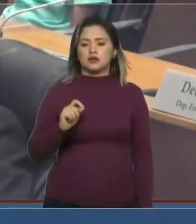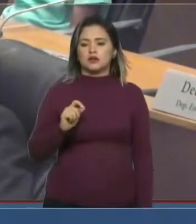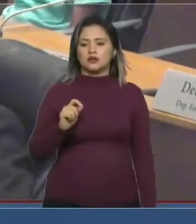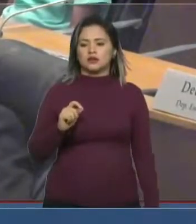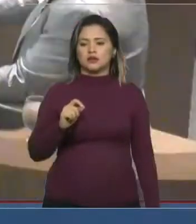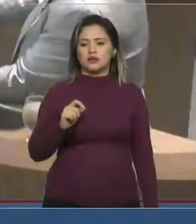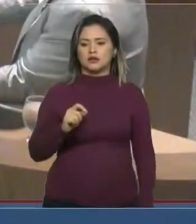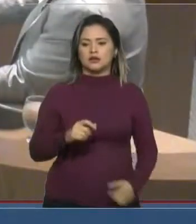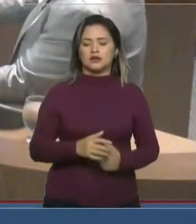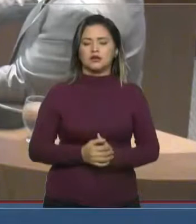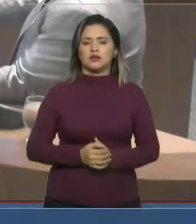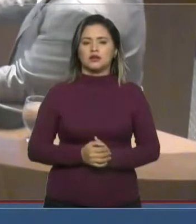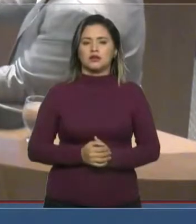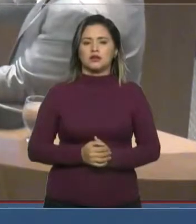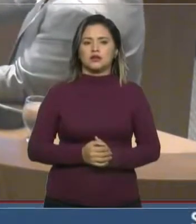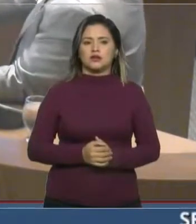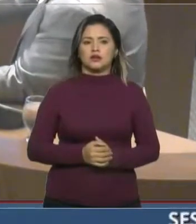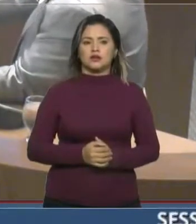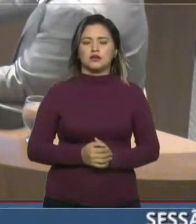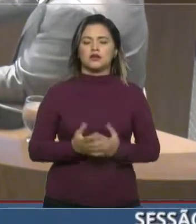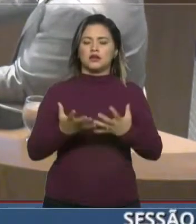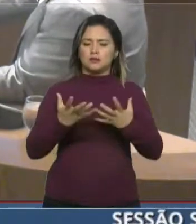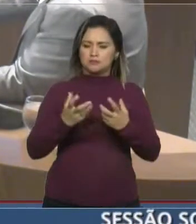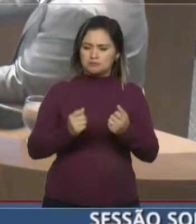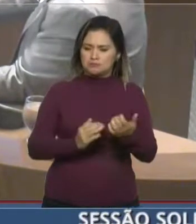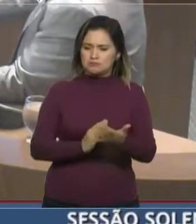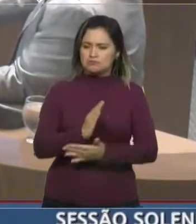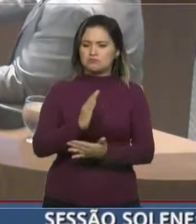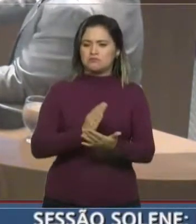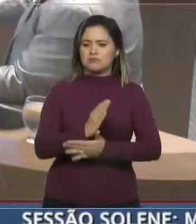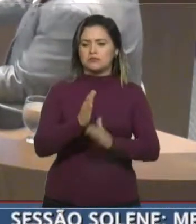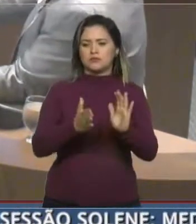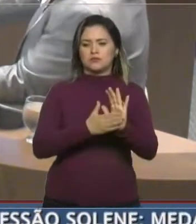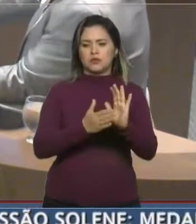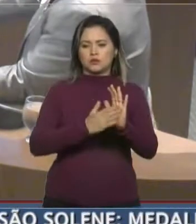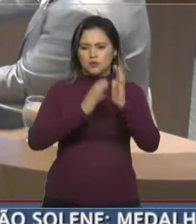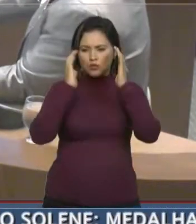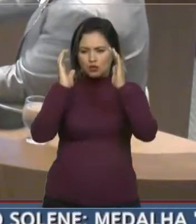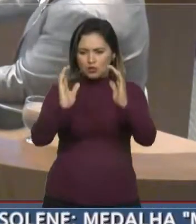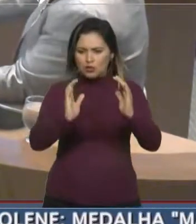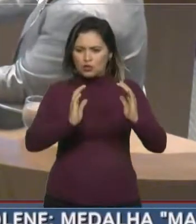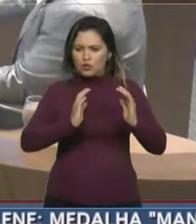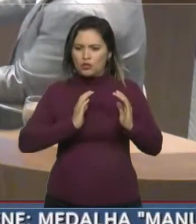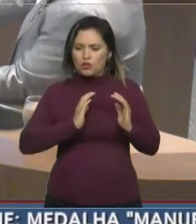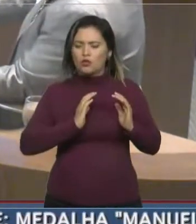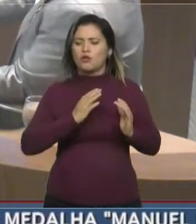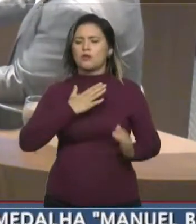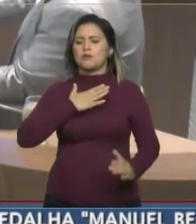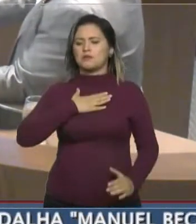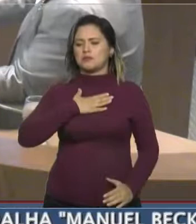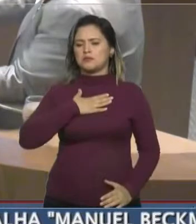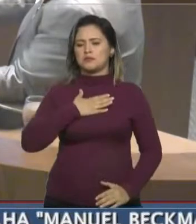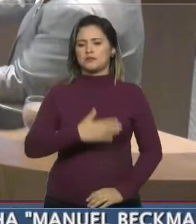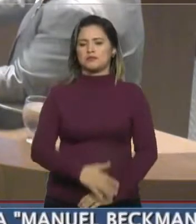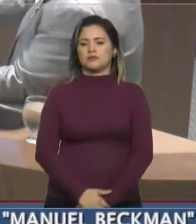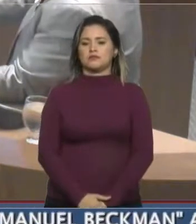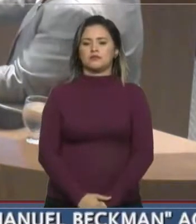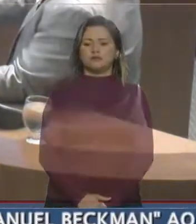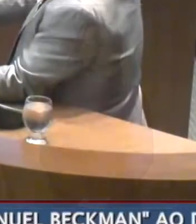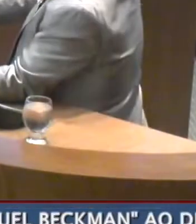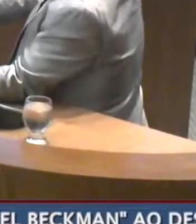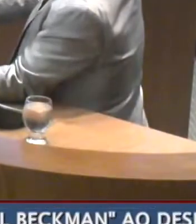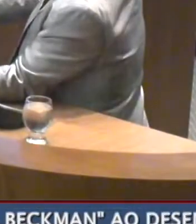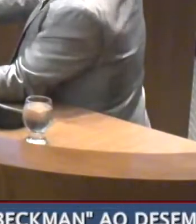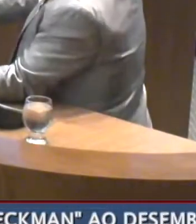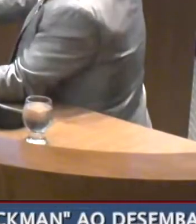né, esta proposta, esta honraria que muito me orgulha, e